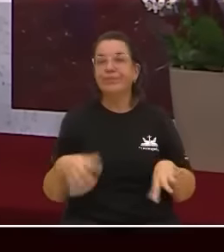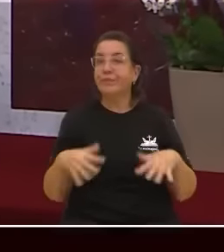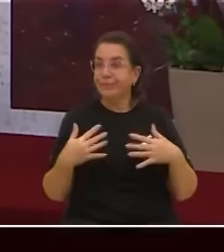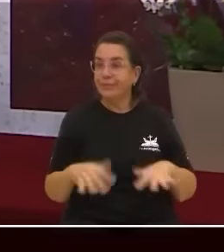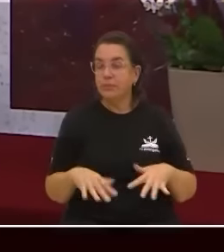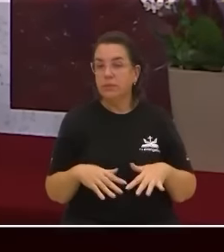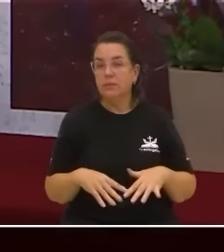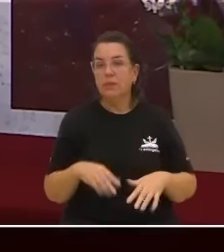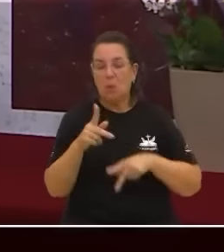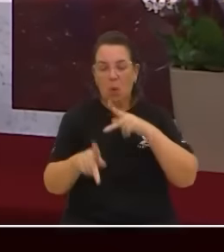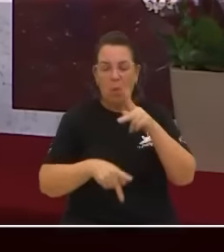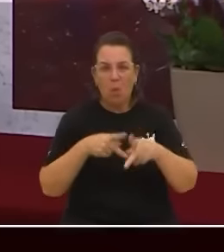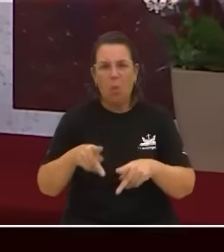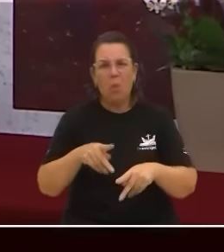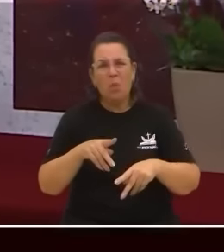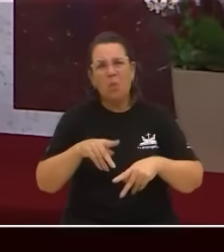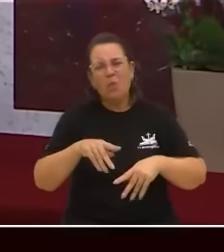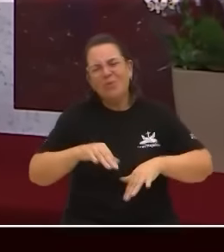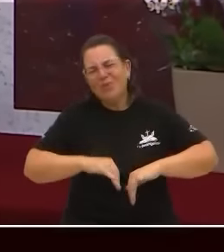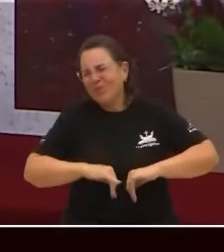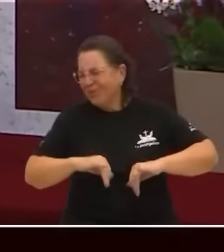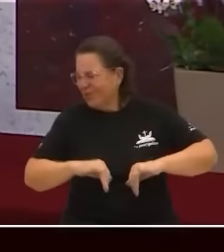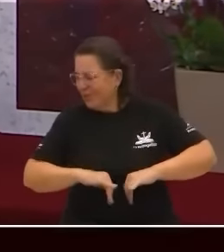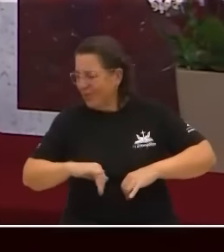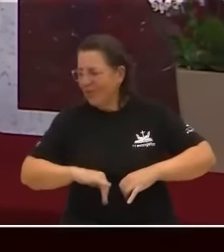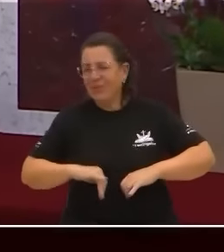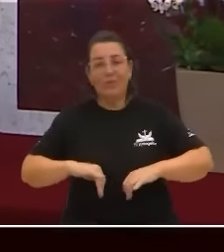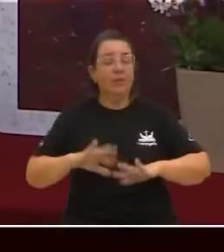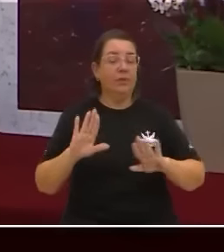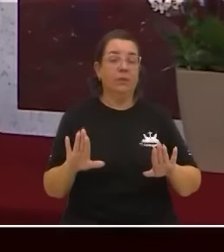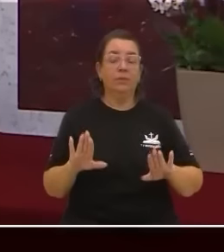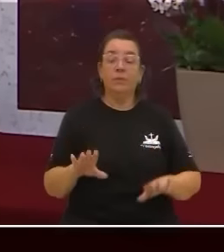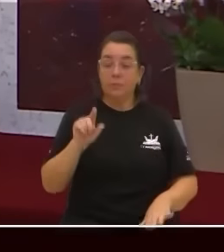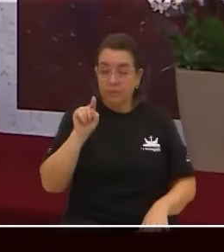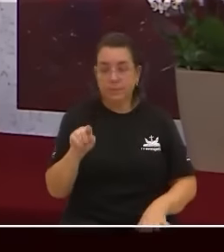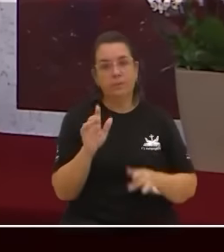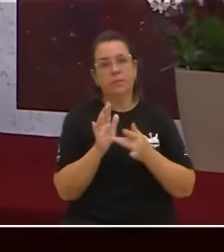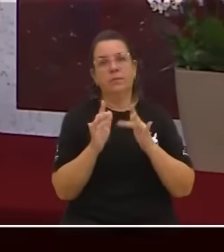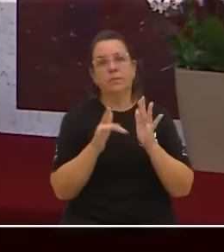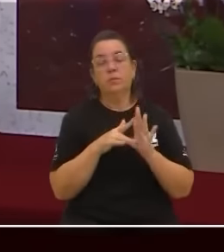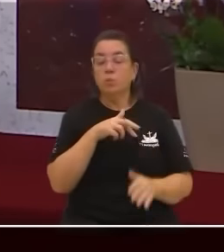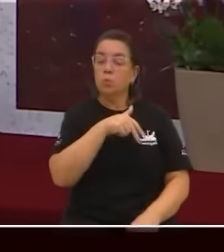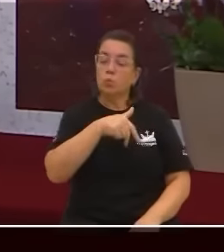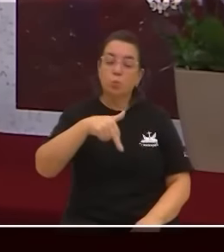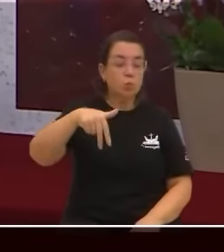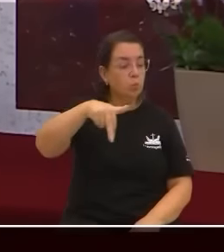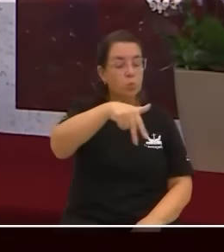povo judiado. E ali Jesus está andando em Jericó.